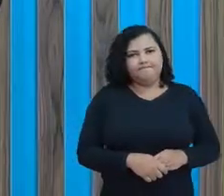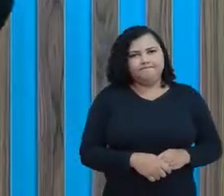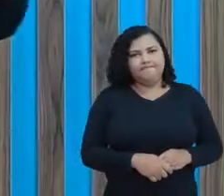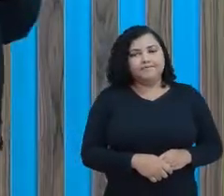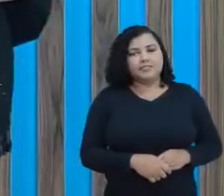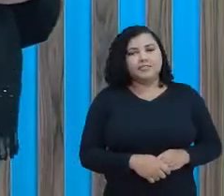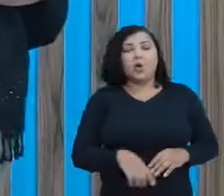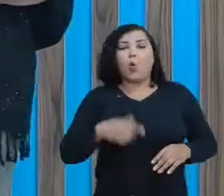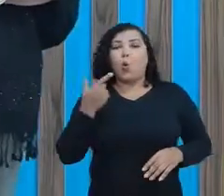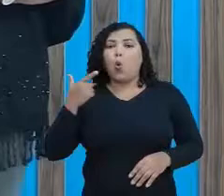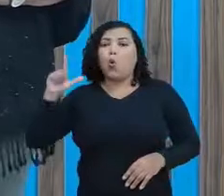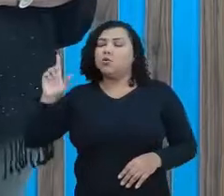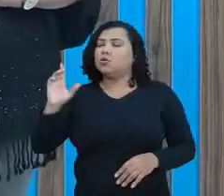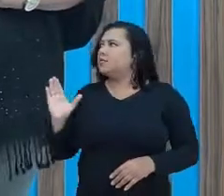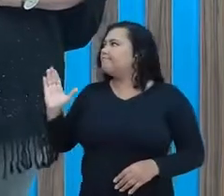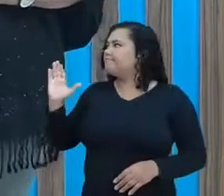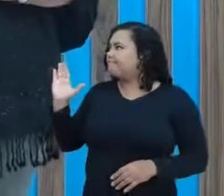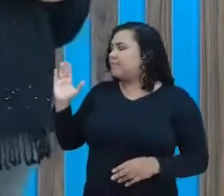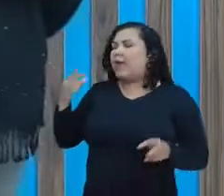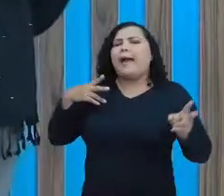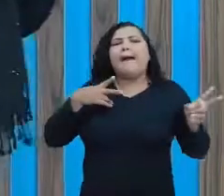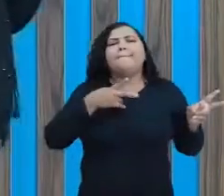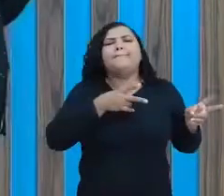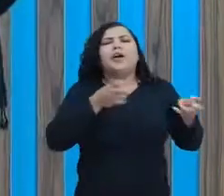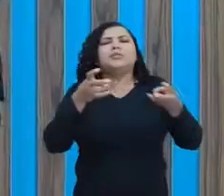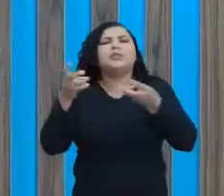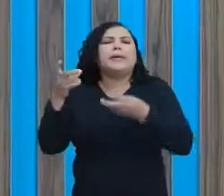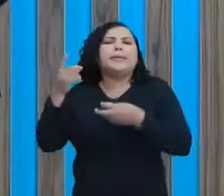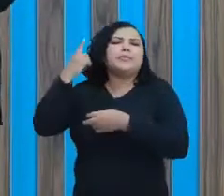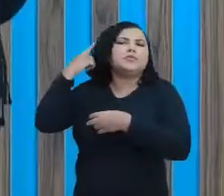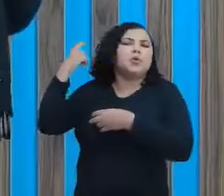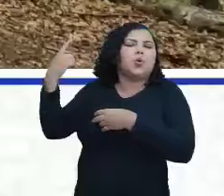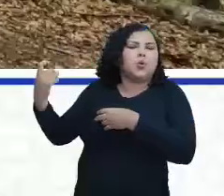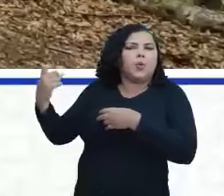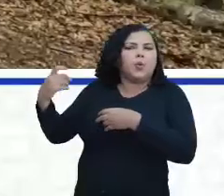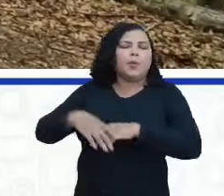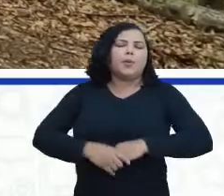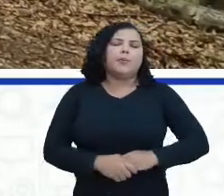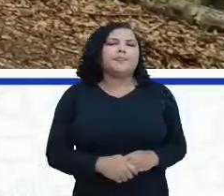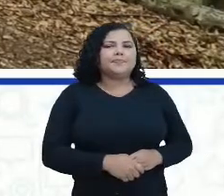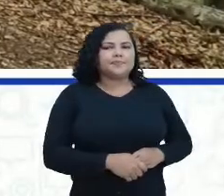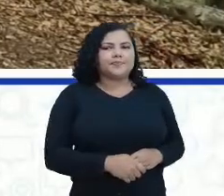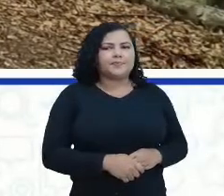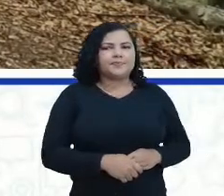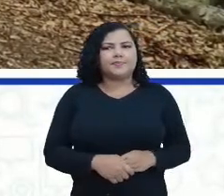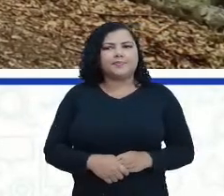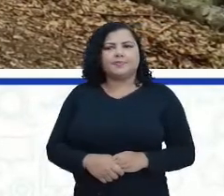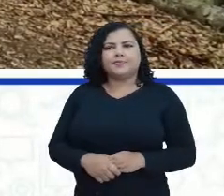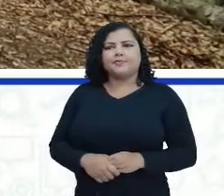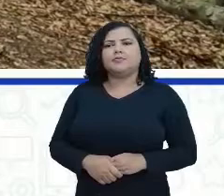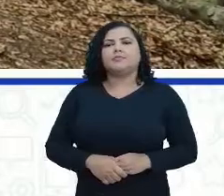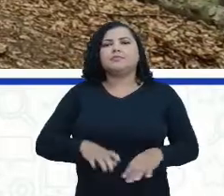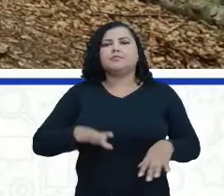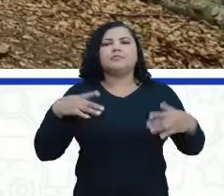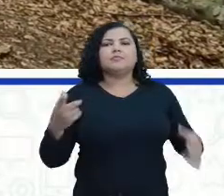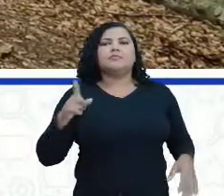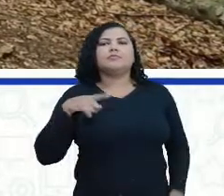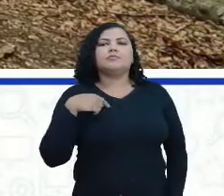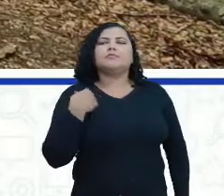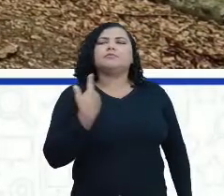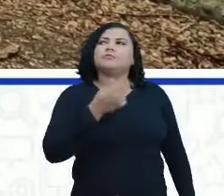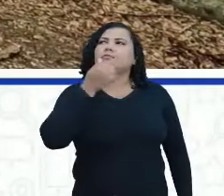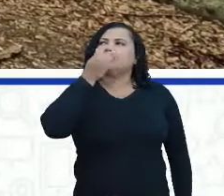termo é a percepção sonora, né? A nossa capacidade de perceber os sons. Né? A gente,